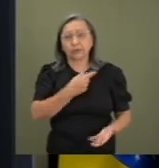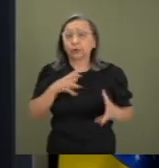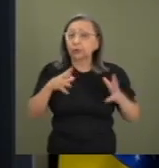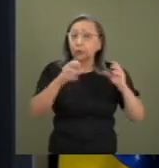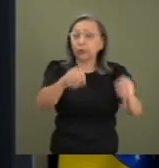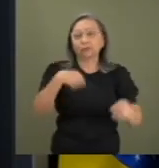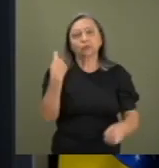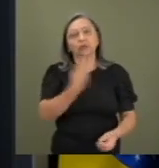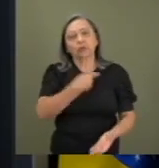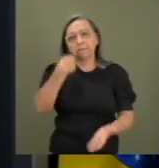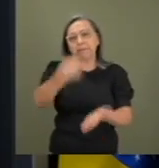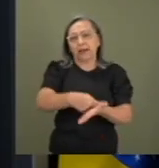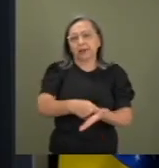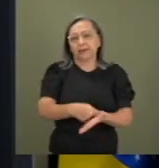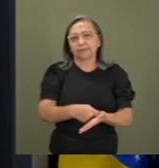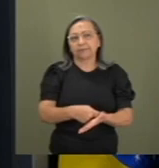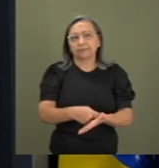nós.